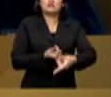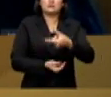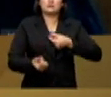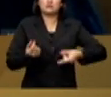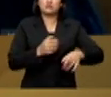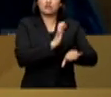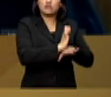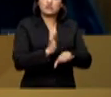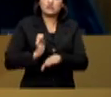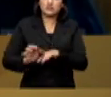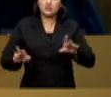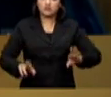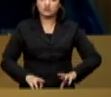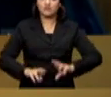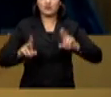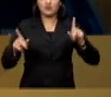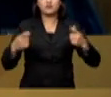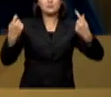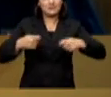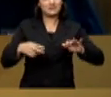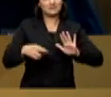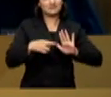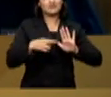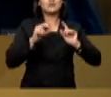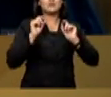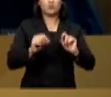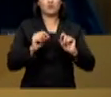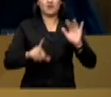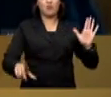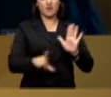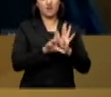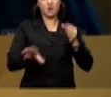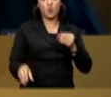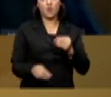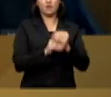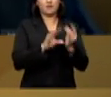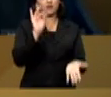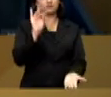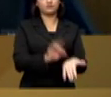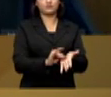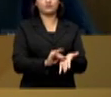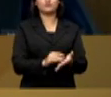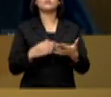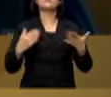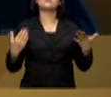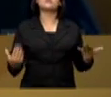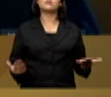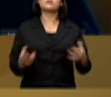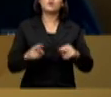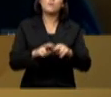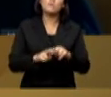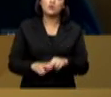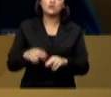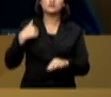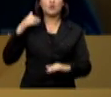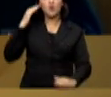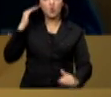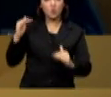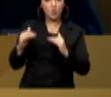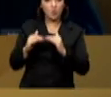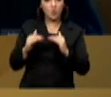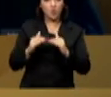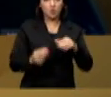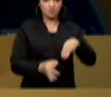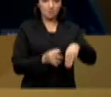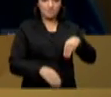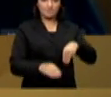interestaduais demandam regulamentação por lei complementar. Tanto eu entendo estar acompanhando a posição do